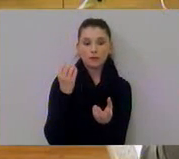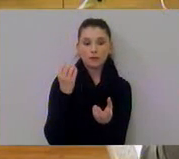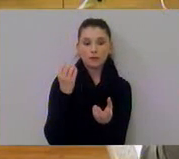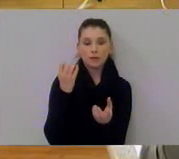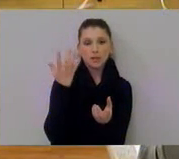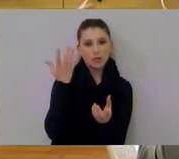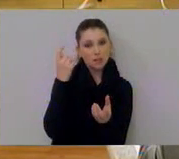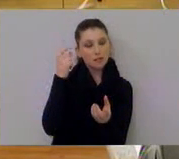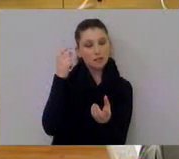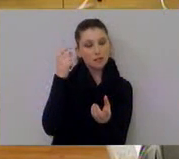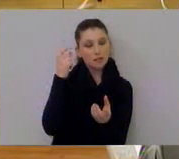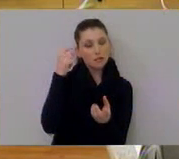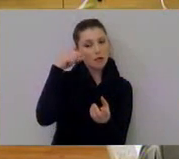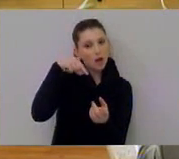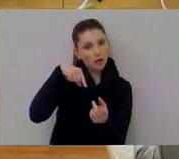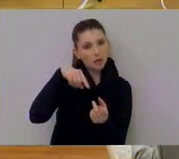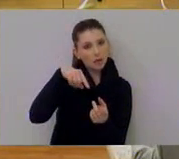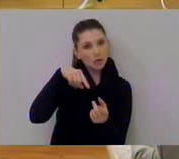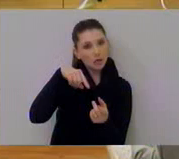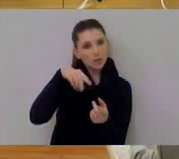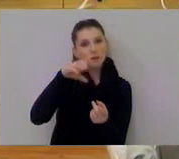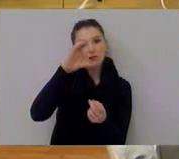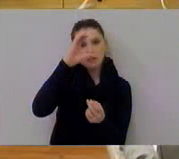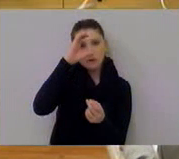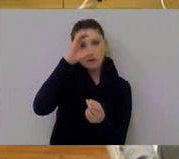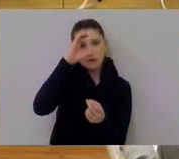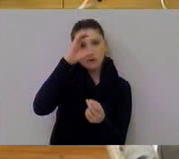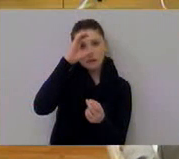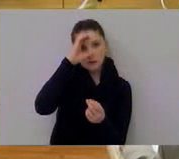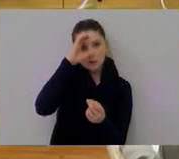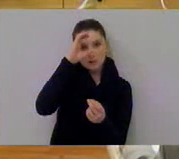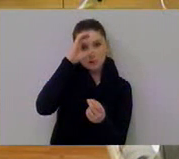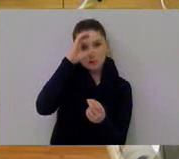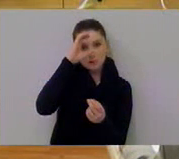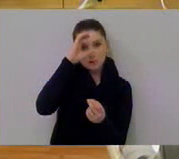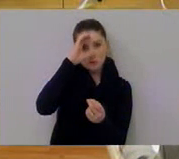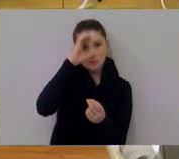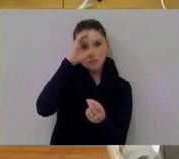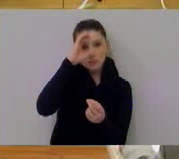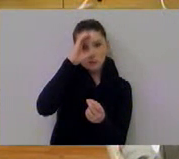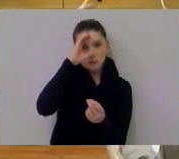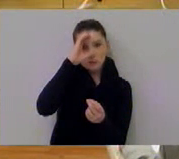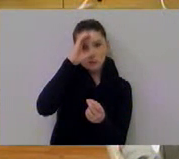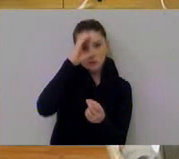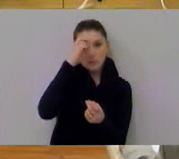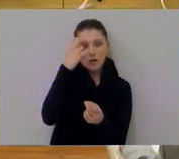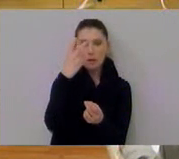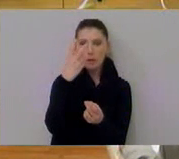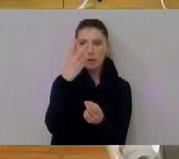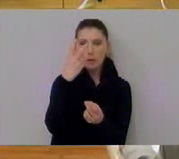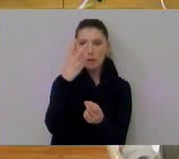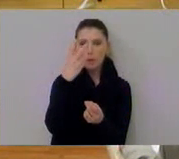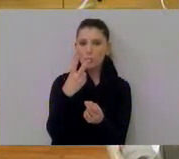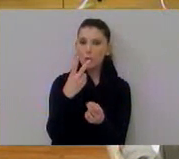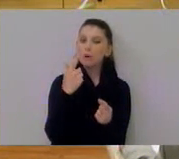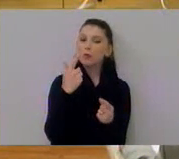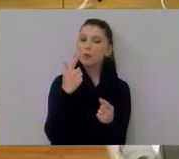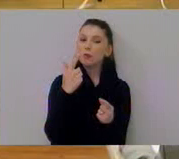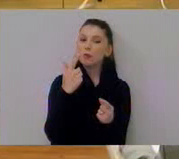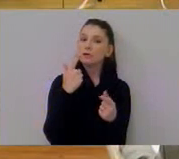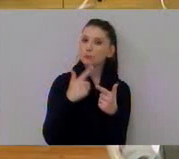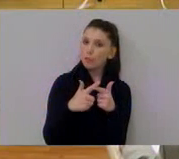vai acontecer. Porque os dois casos relatados nessa tribuna, e esse